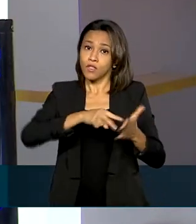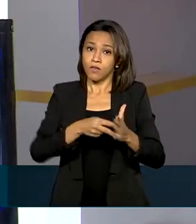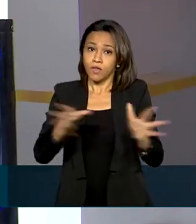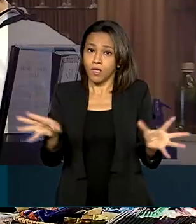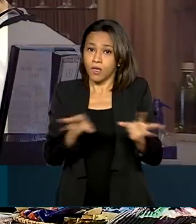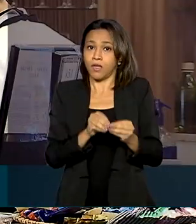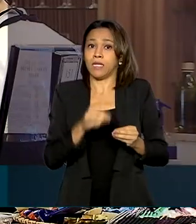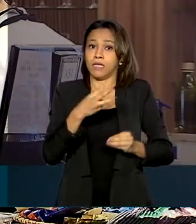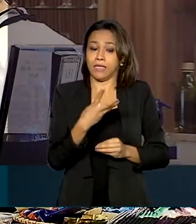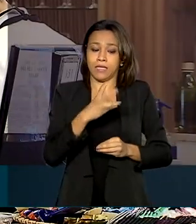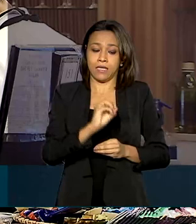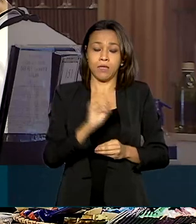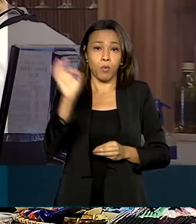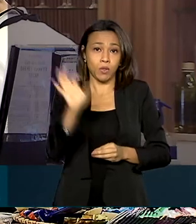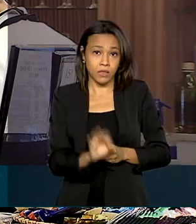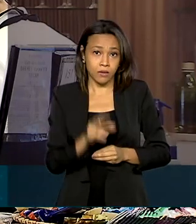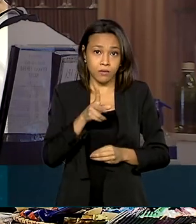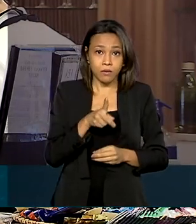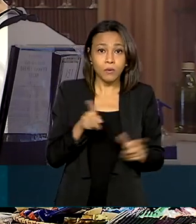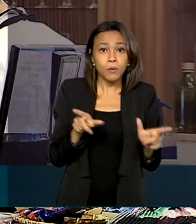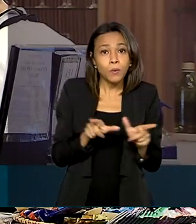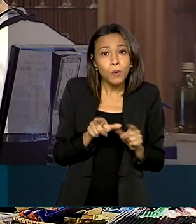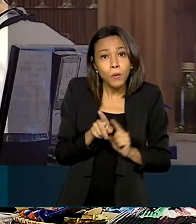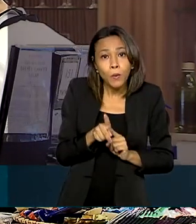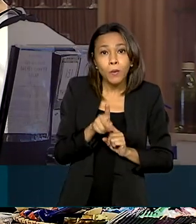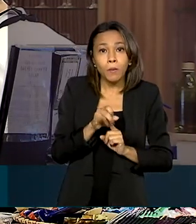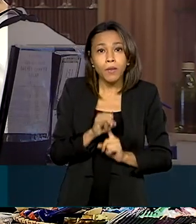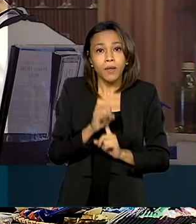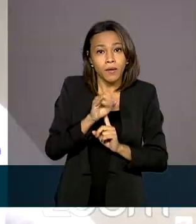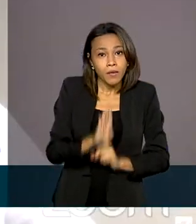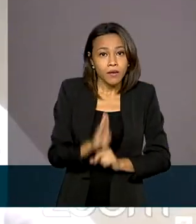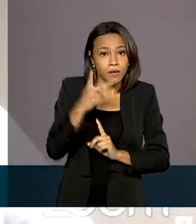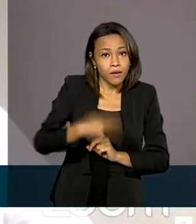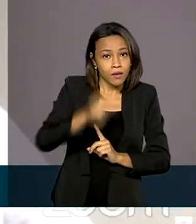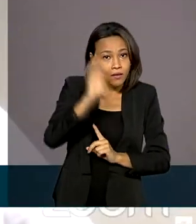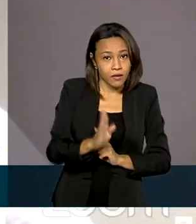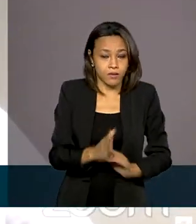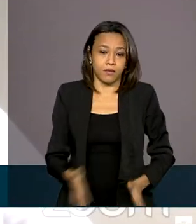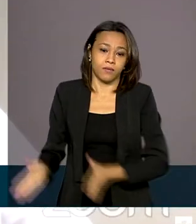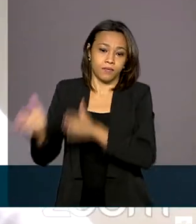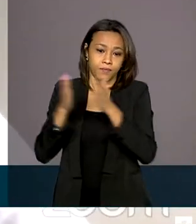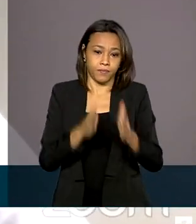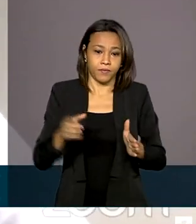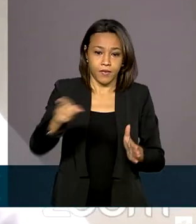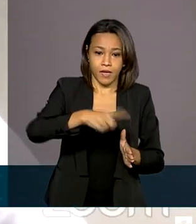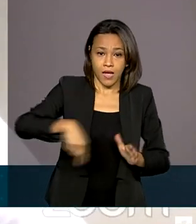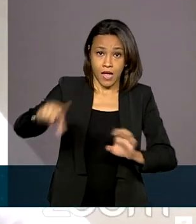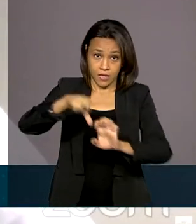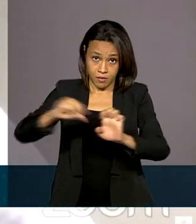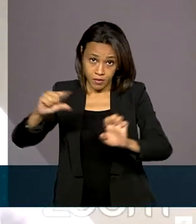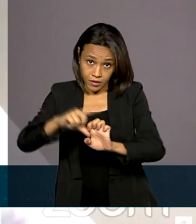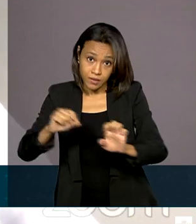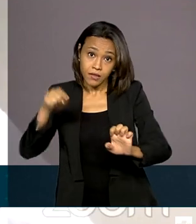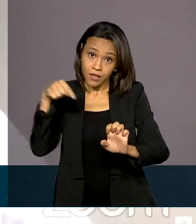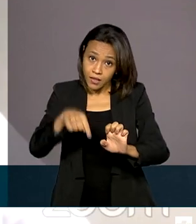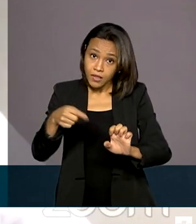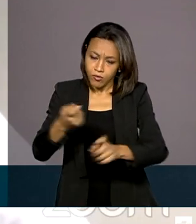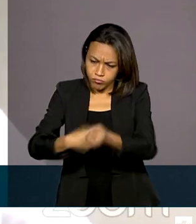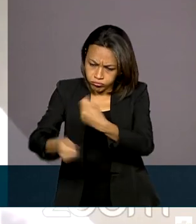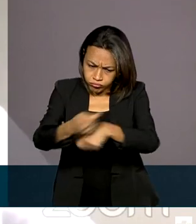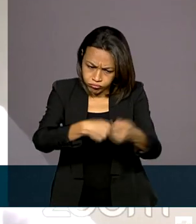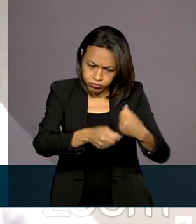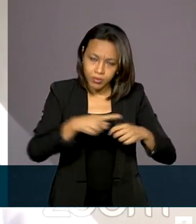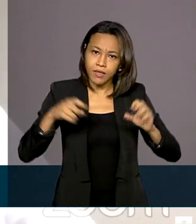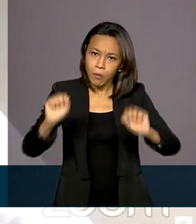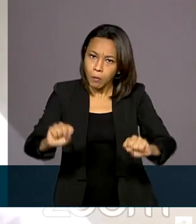PIB nacional, a soma de todos os bens produzidos no país. Esses empreendedores que são a força motriz deste país. É sempre importante